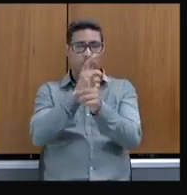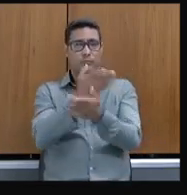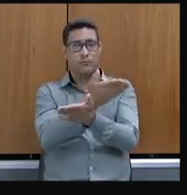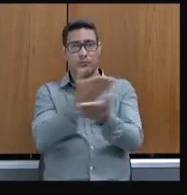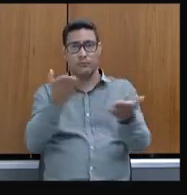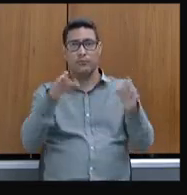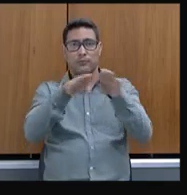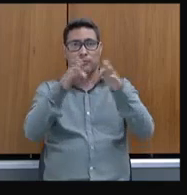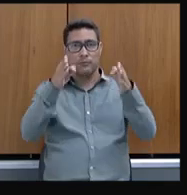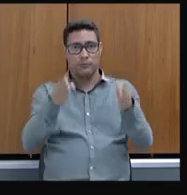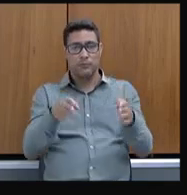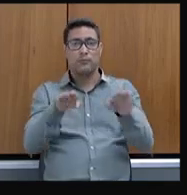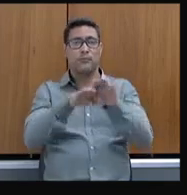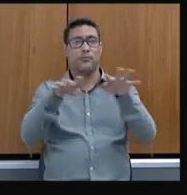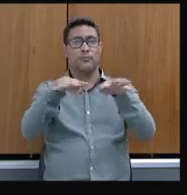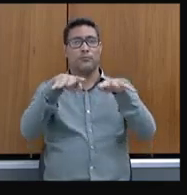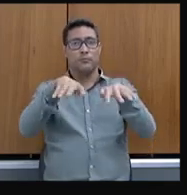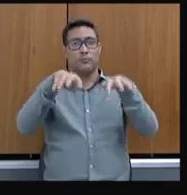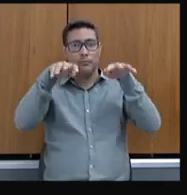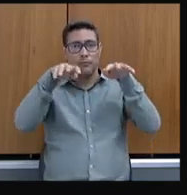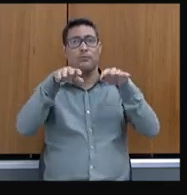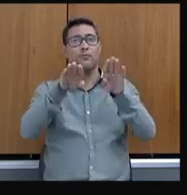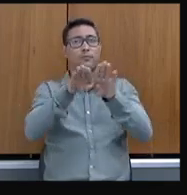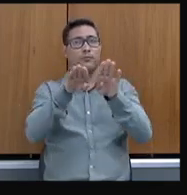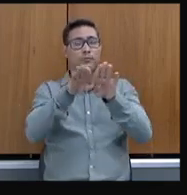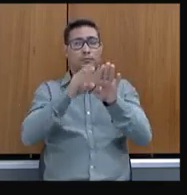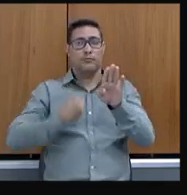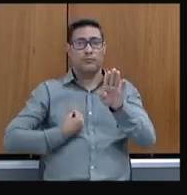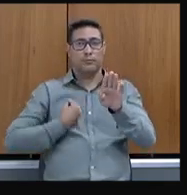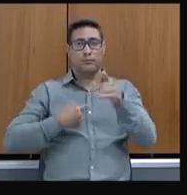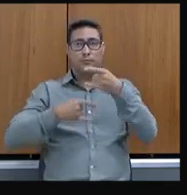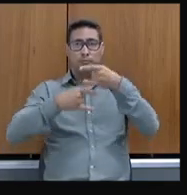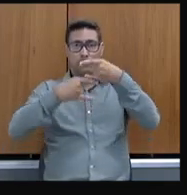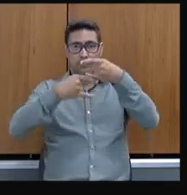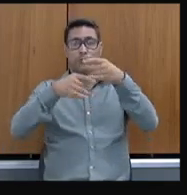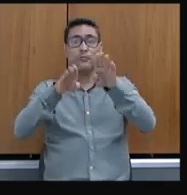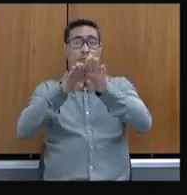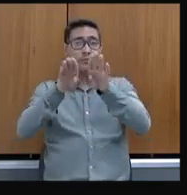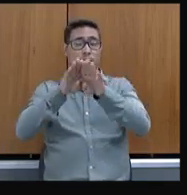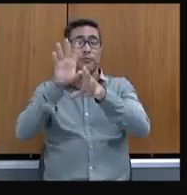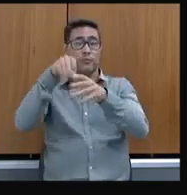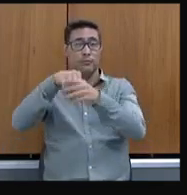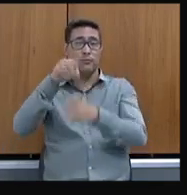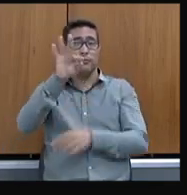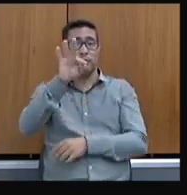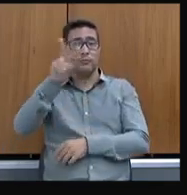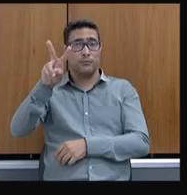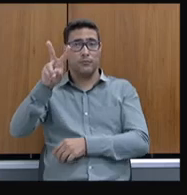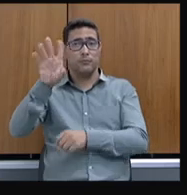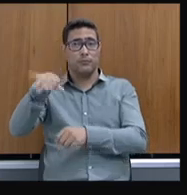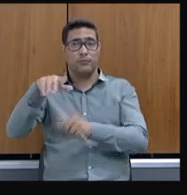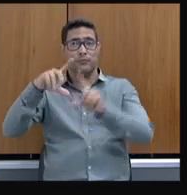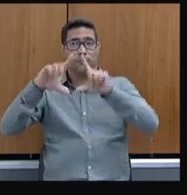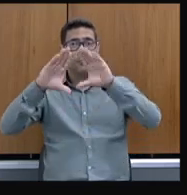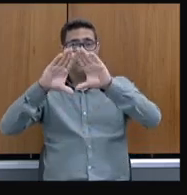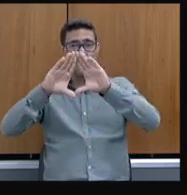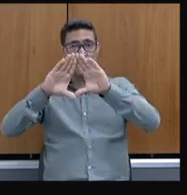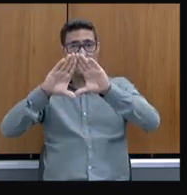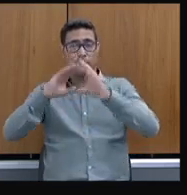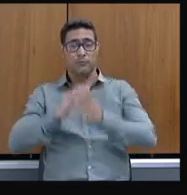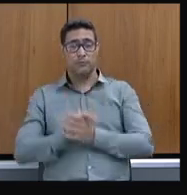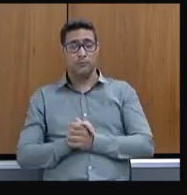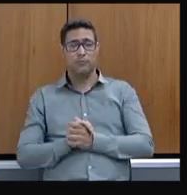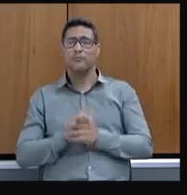mesa na plateia e também aqueles que se encontram pela TV Assembleia Olha eu é assim acompanho